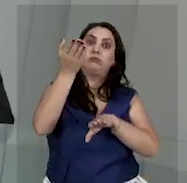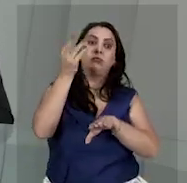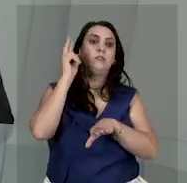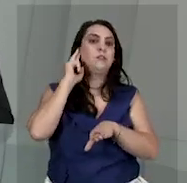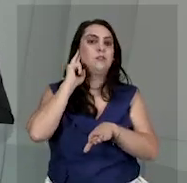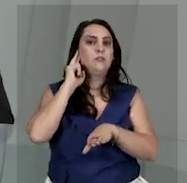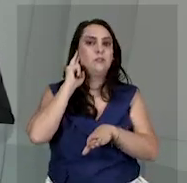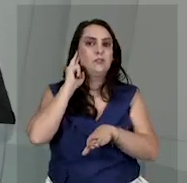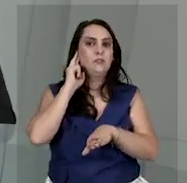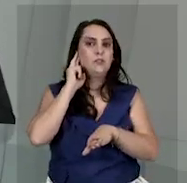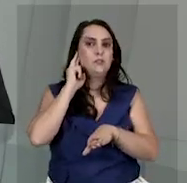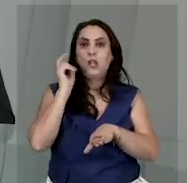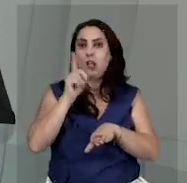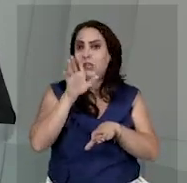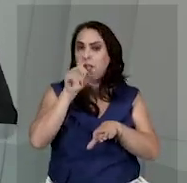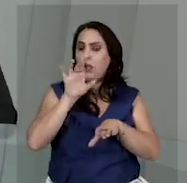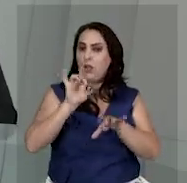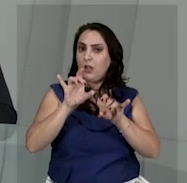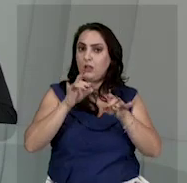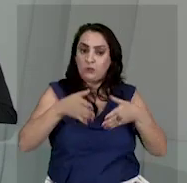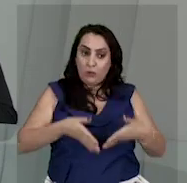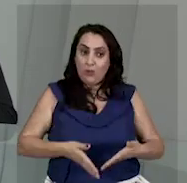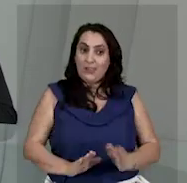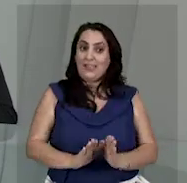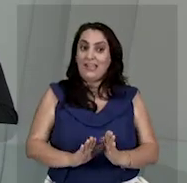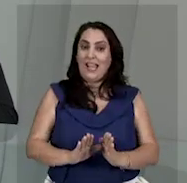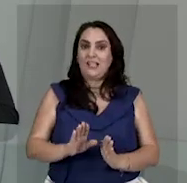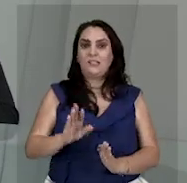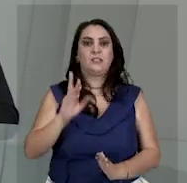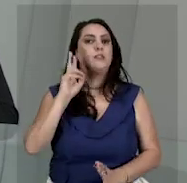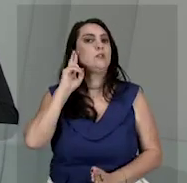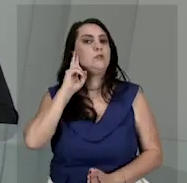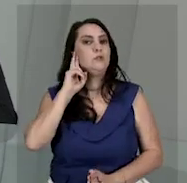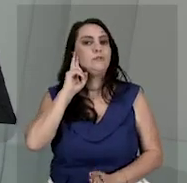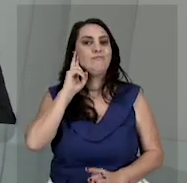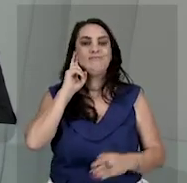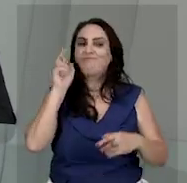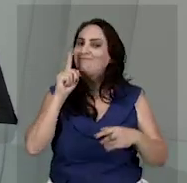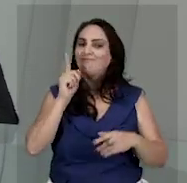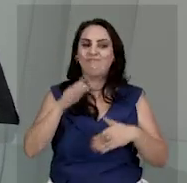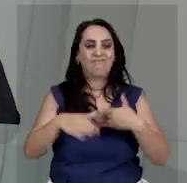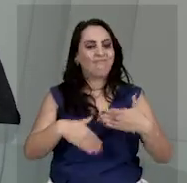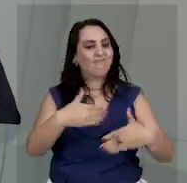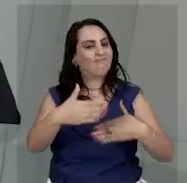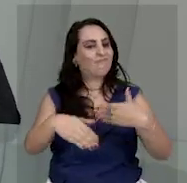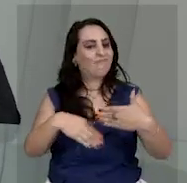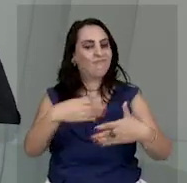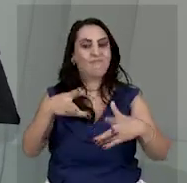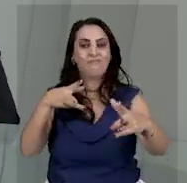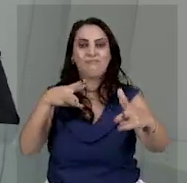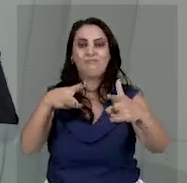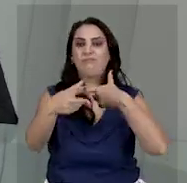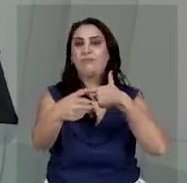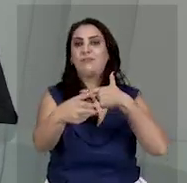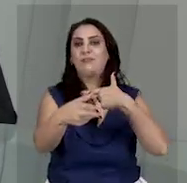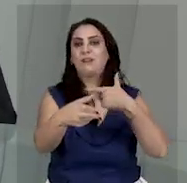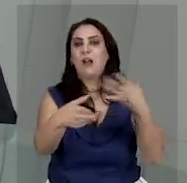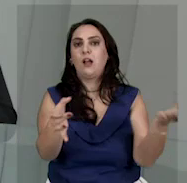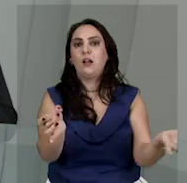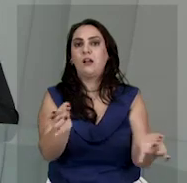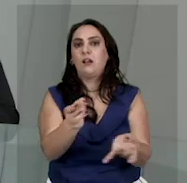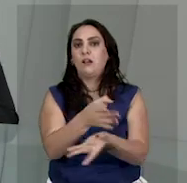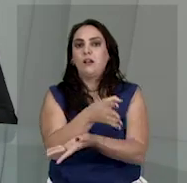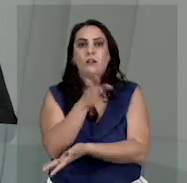só nascer surdo. Pode acontecer de você se tornar uma pessoa surda. Mas aí, se eu venho de um contexto em que eu conheço a